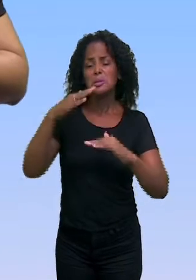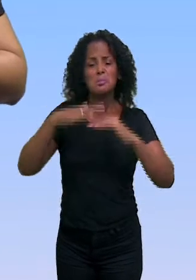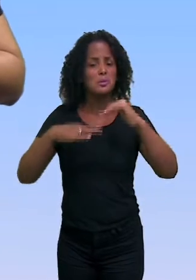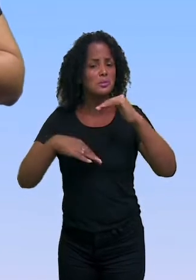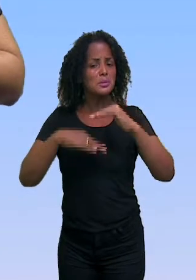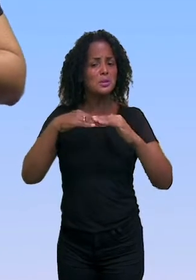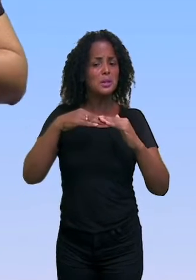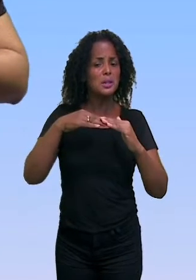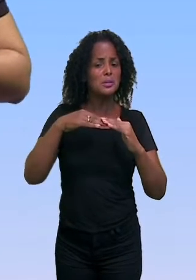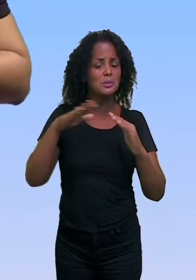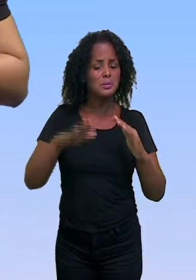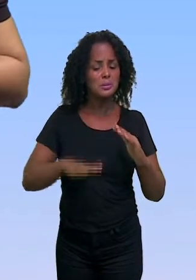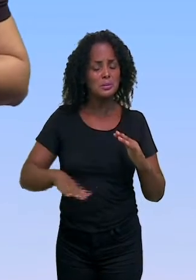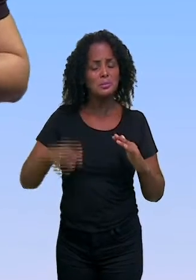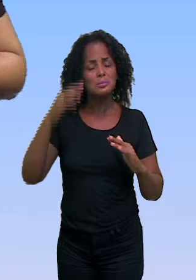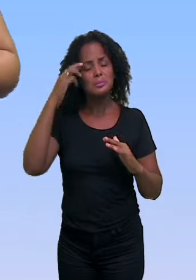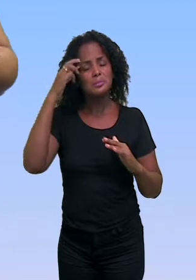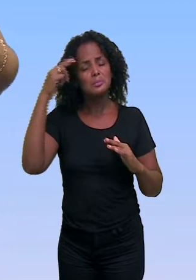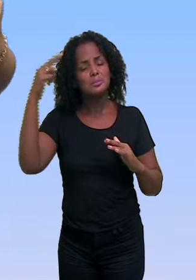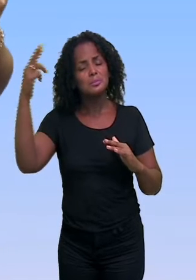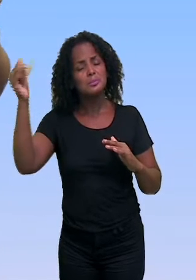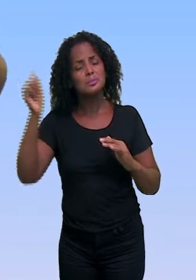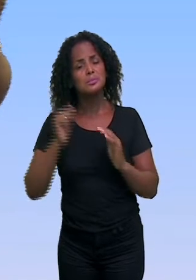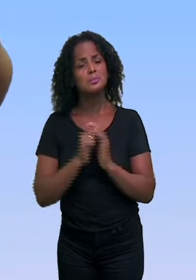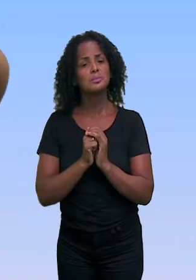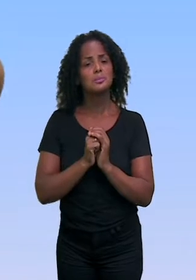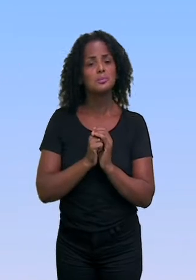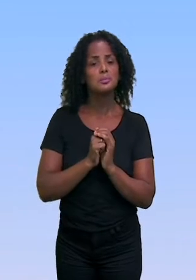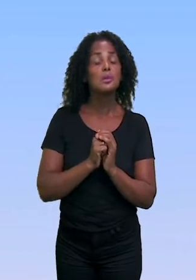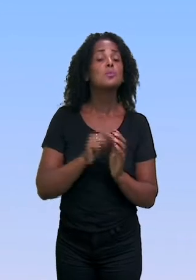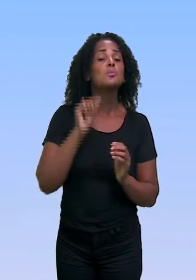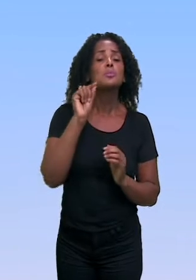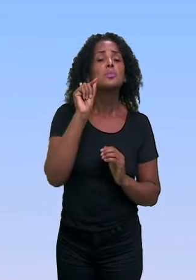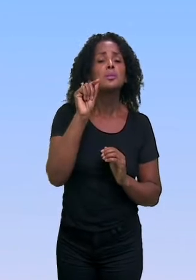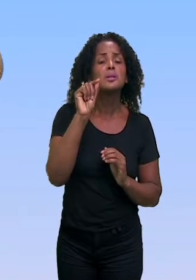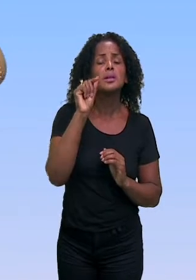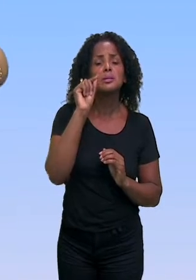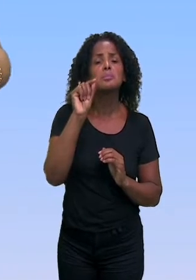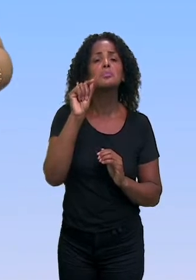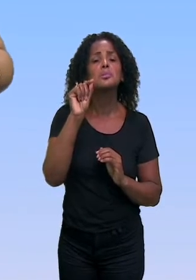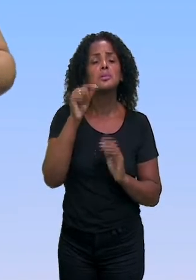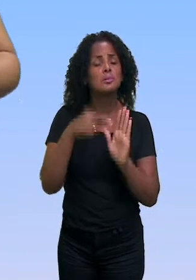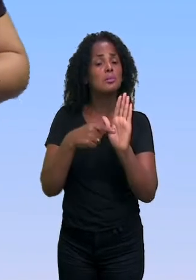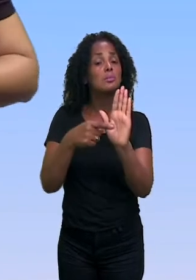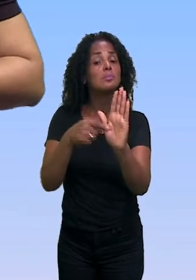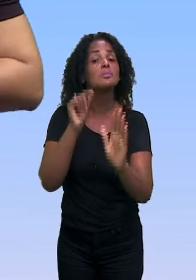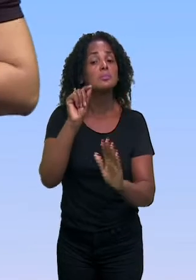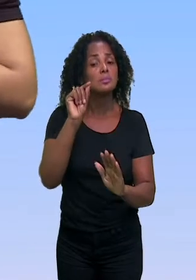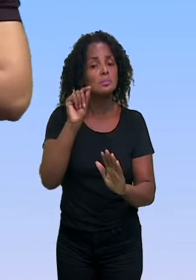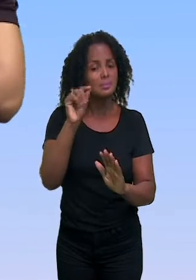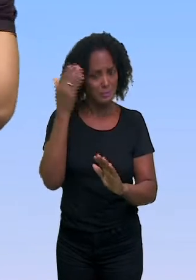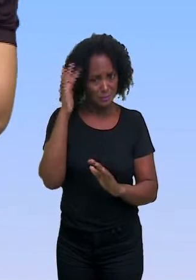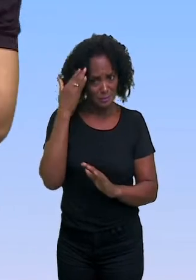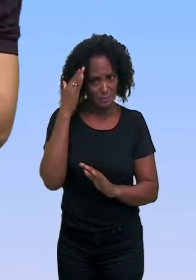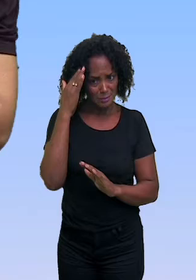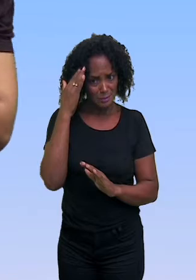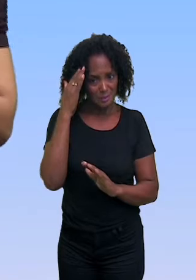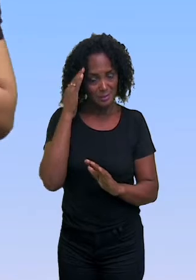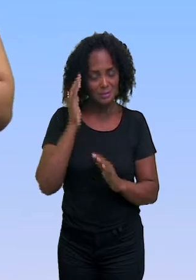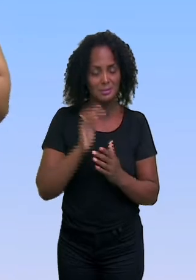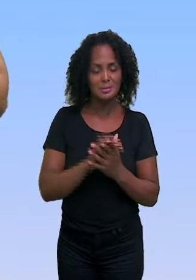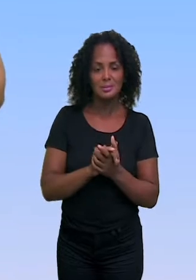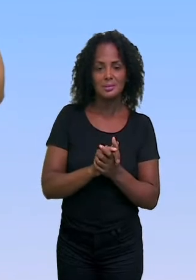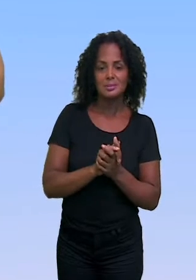Oi e essa garota aí está representando qual profissão e a parece